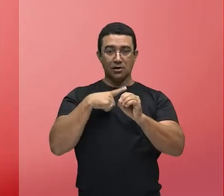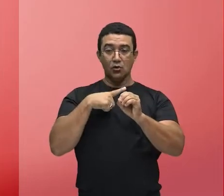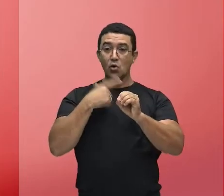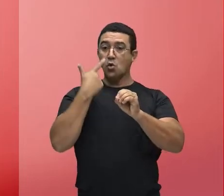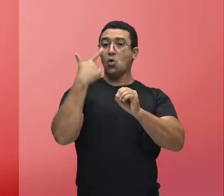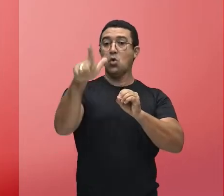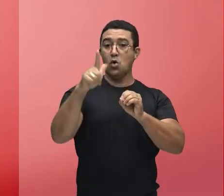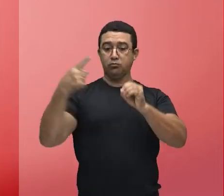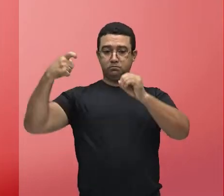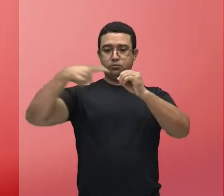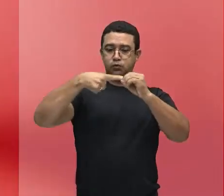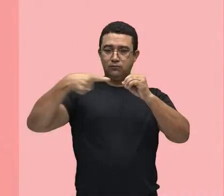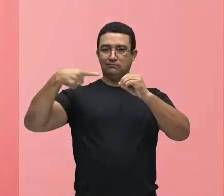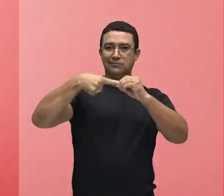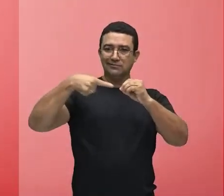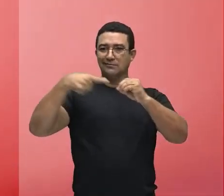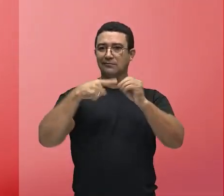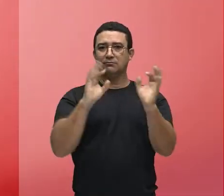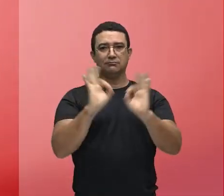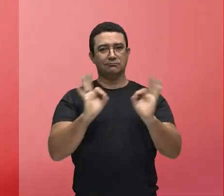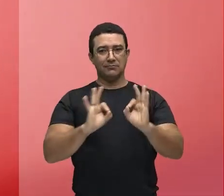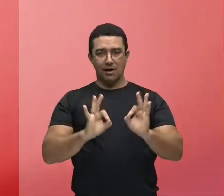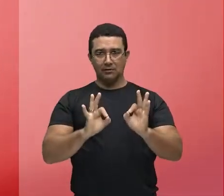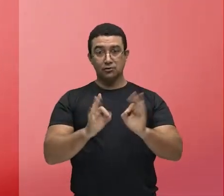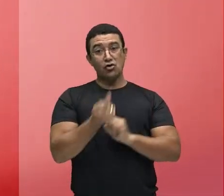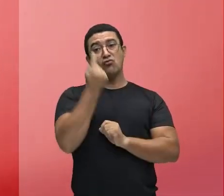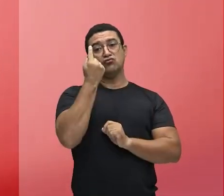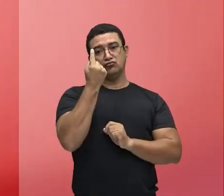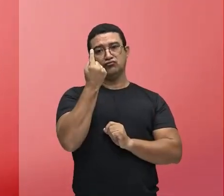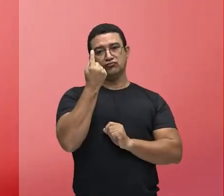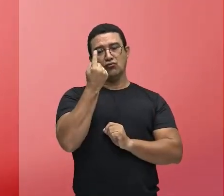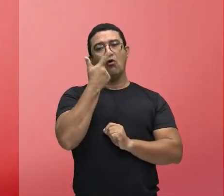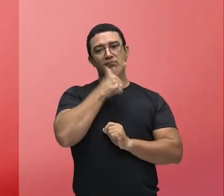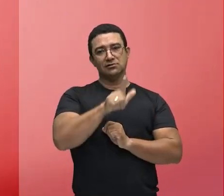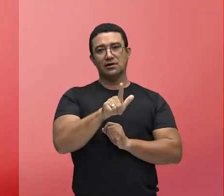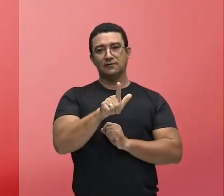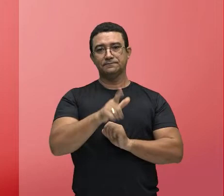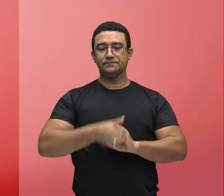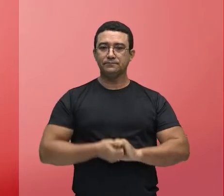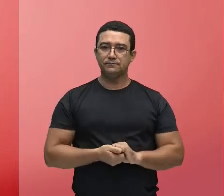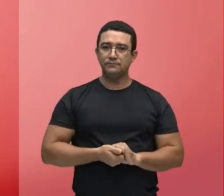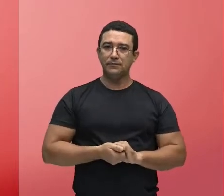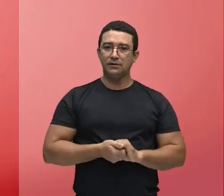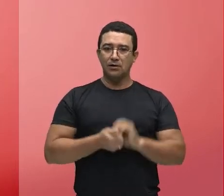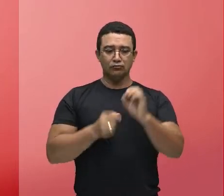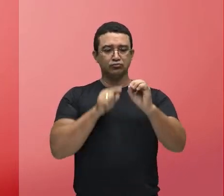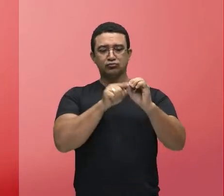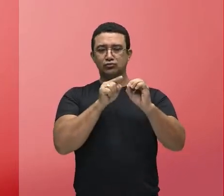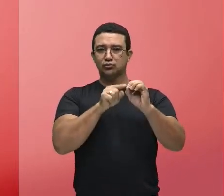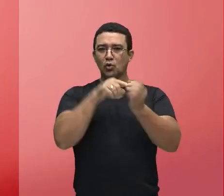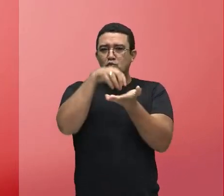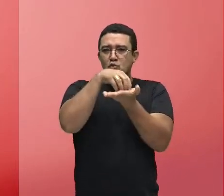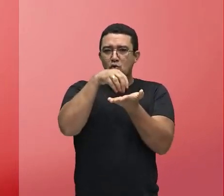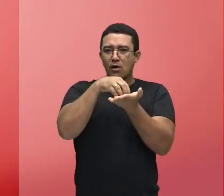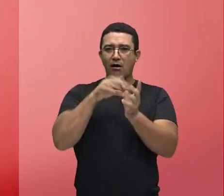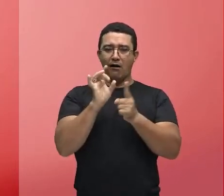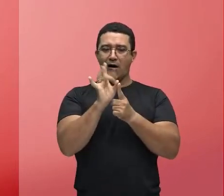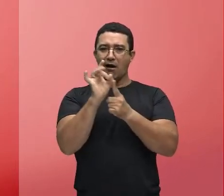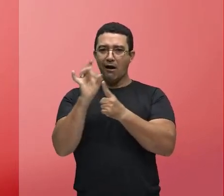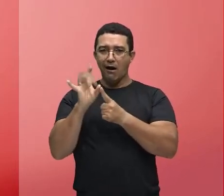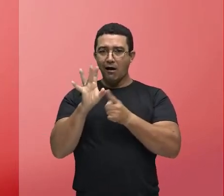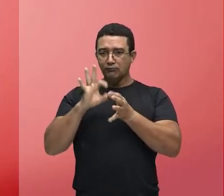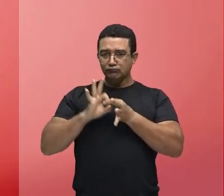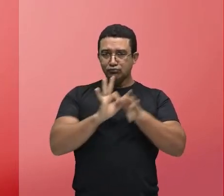outros espermatozoides. Na fecundação, o núcleo do espermatozoide se une ao núcleo